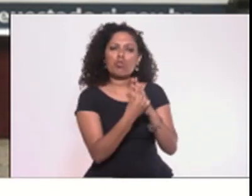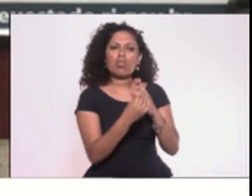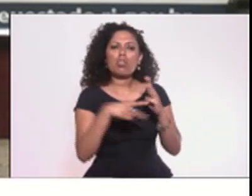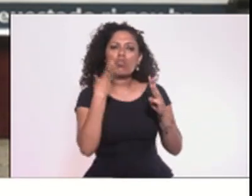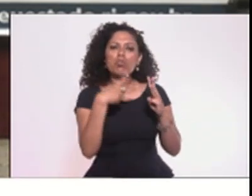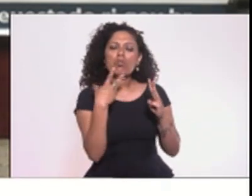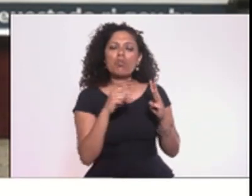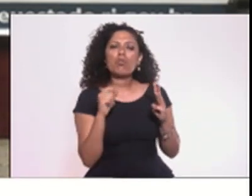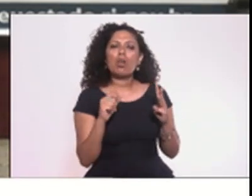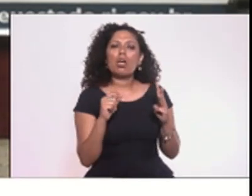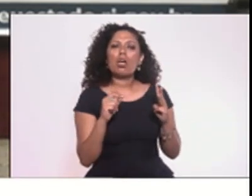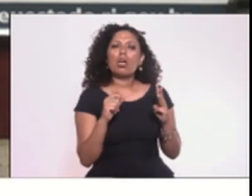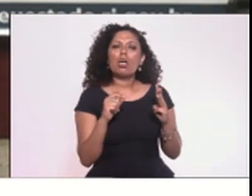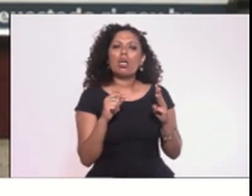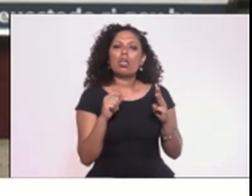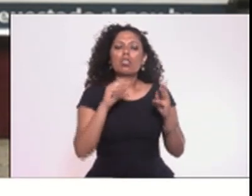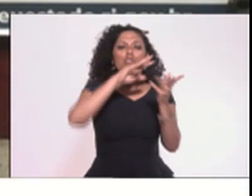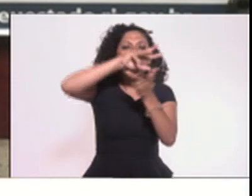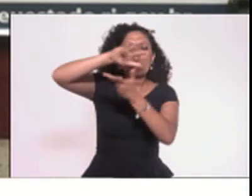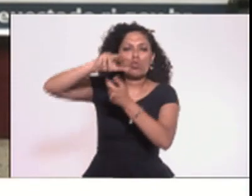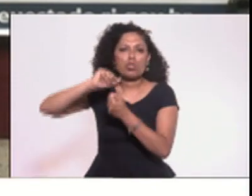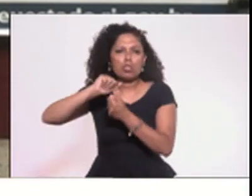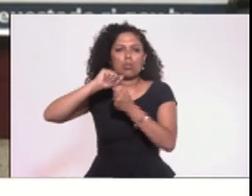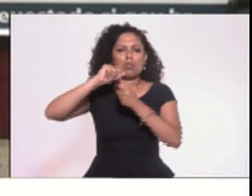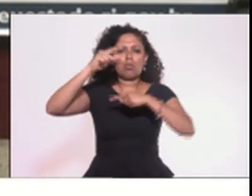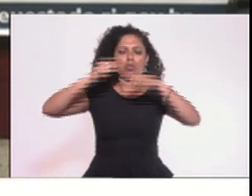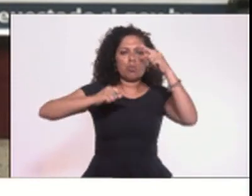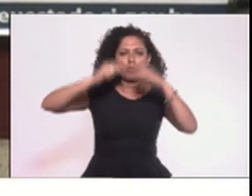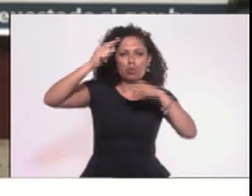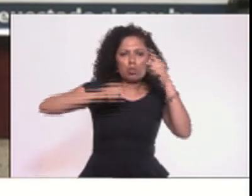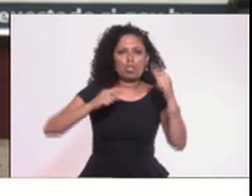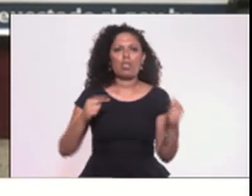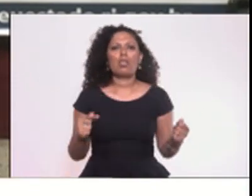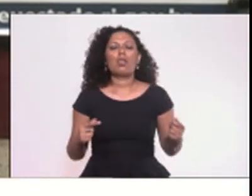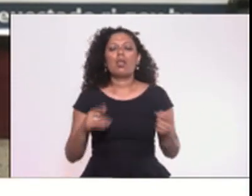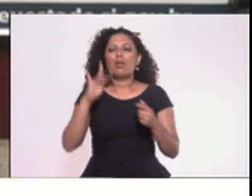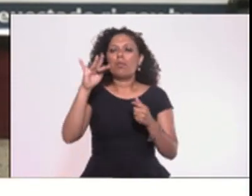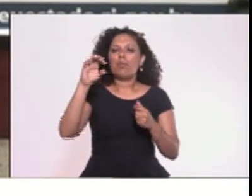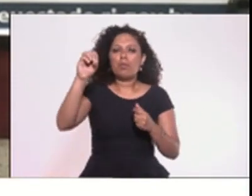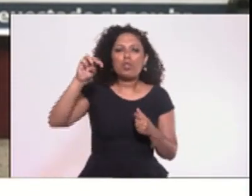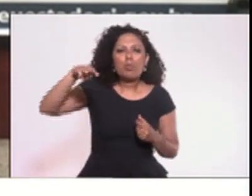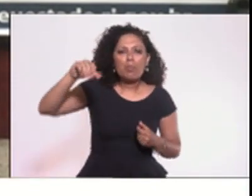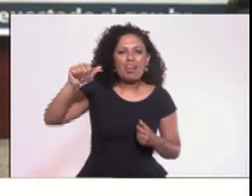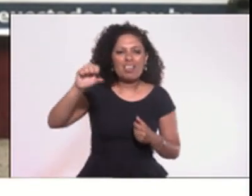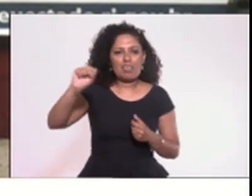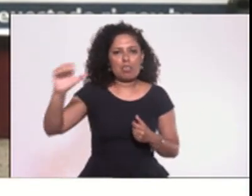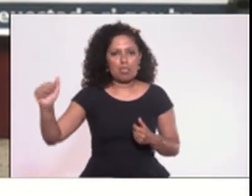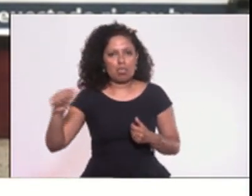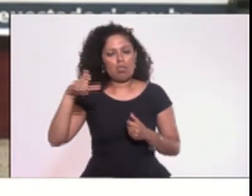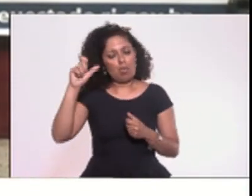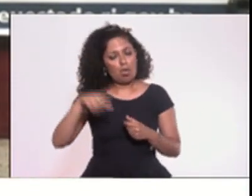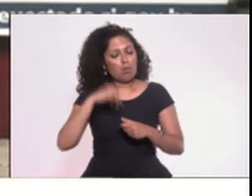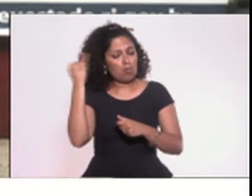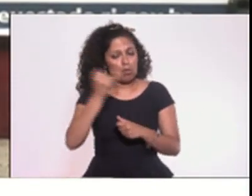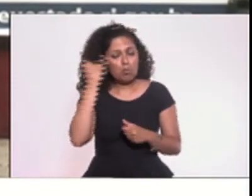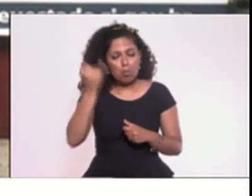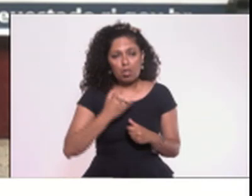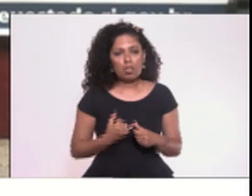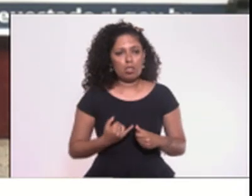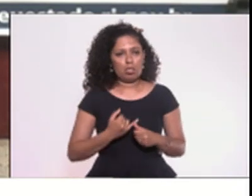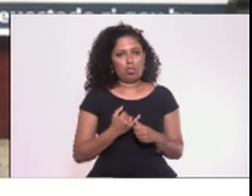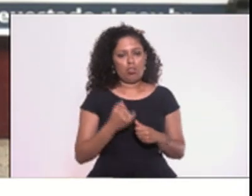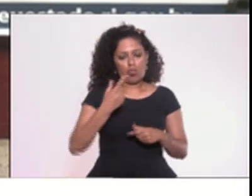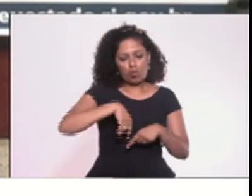na questão da sustentabilidade dos resíduos, na questão da biomassa. E esse é um potencial estupendo